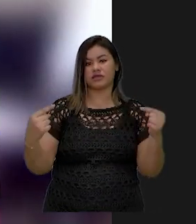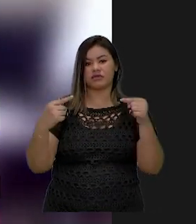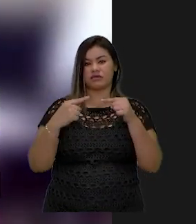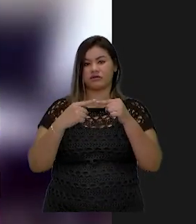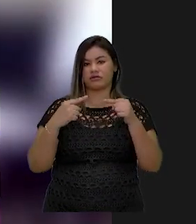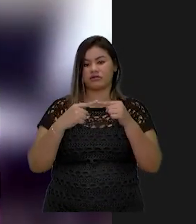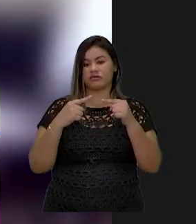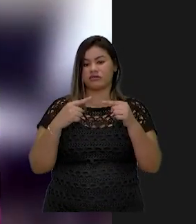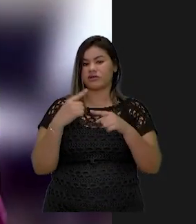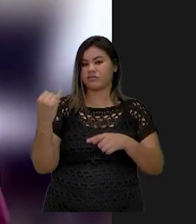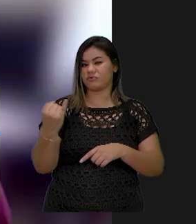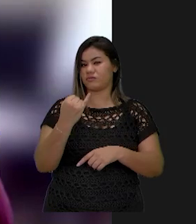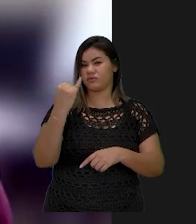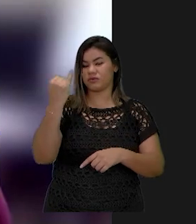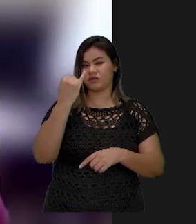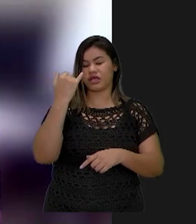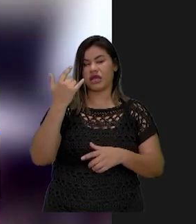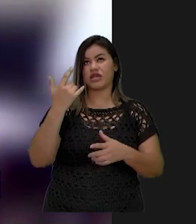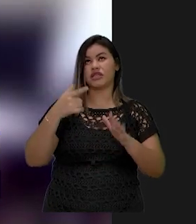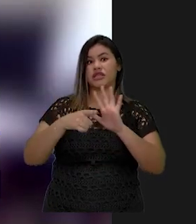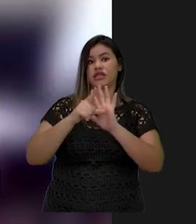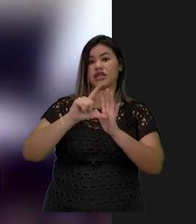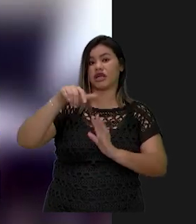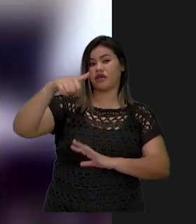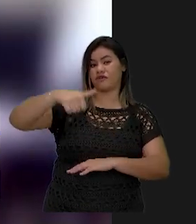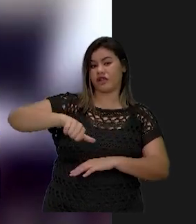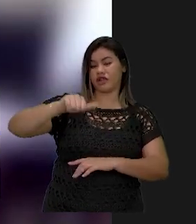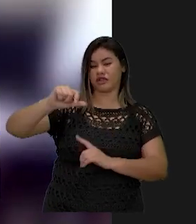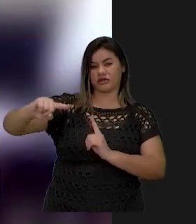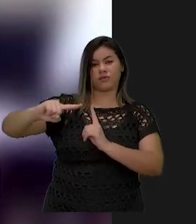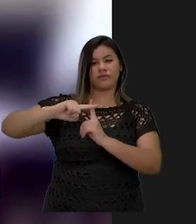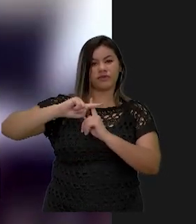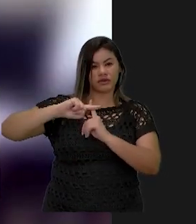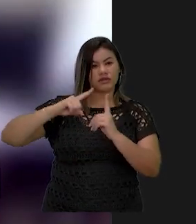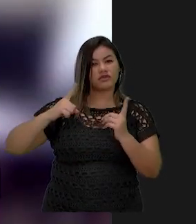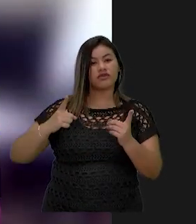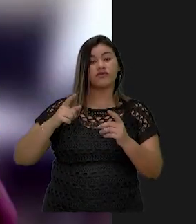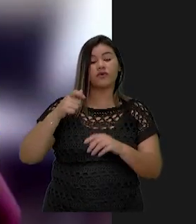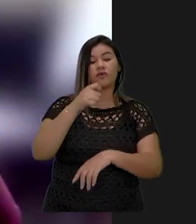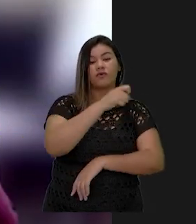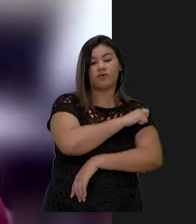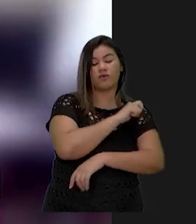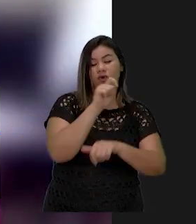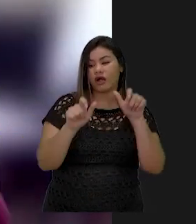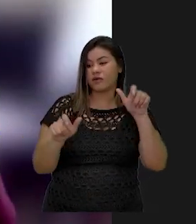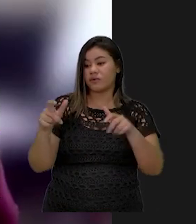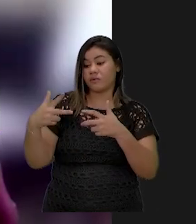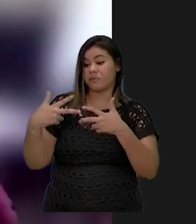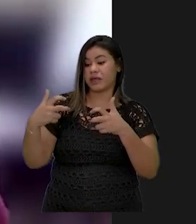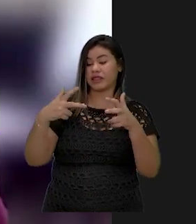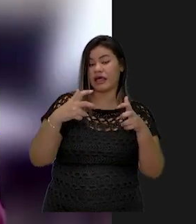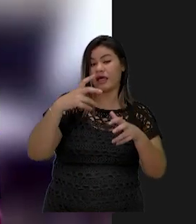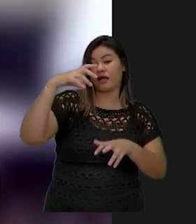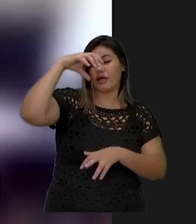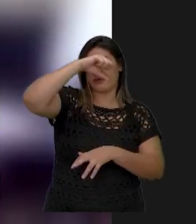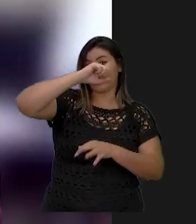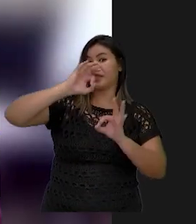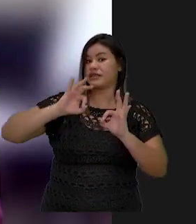Ótimo. O professor Flávio diz que educação financeira está entrando tarde na vida dos meninos, mas talvez